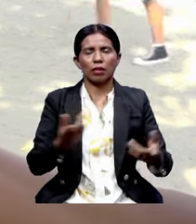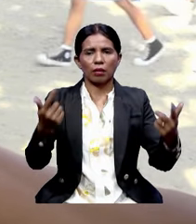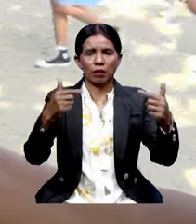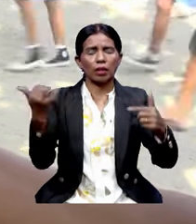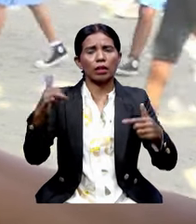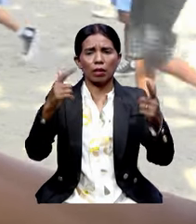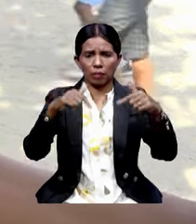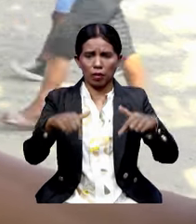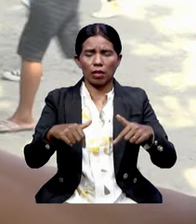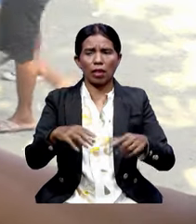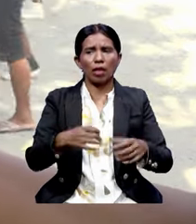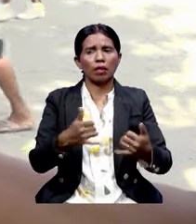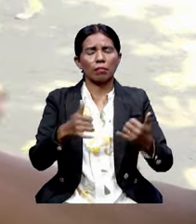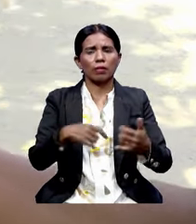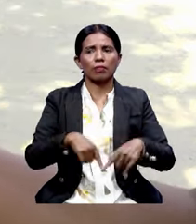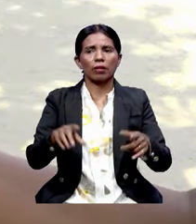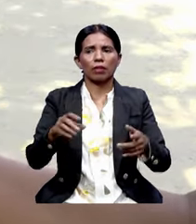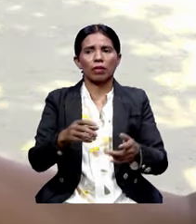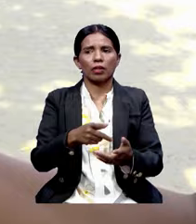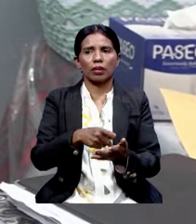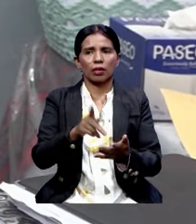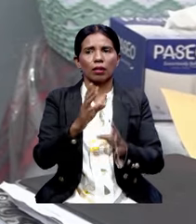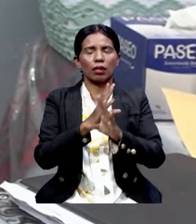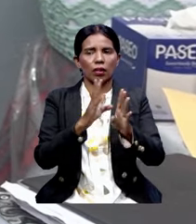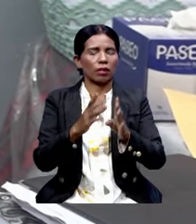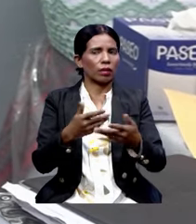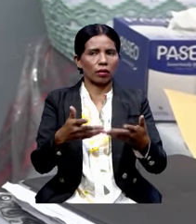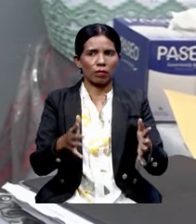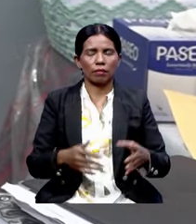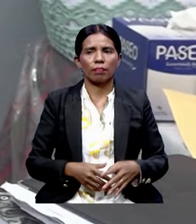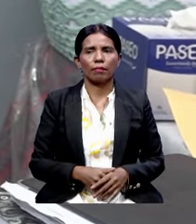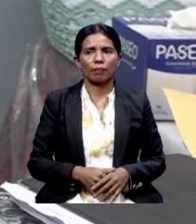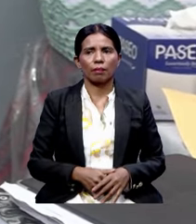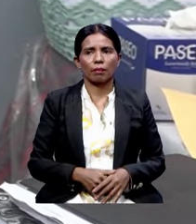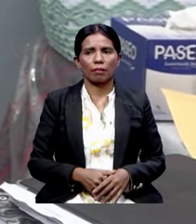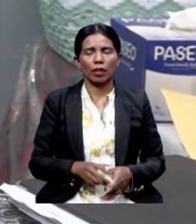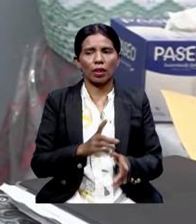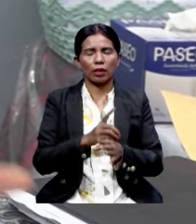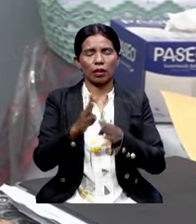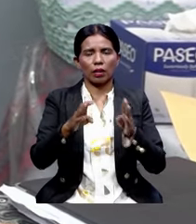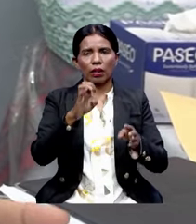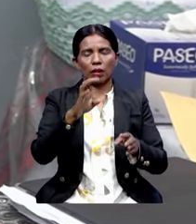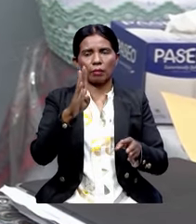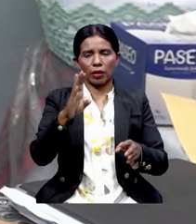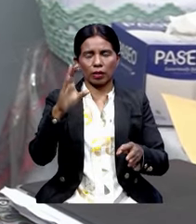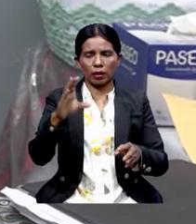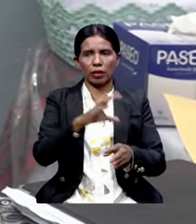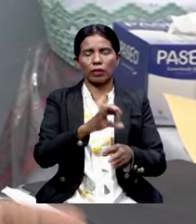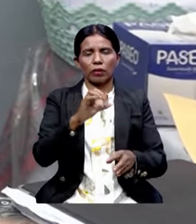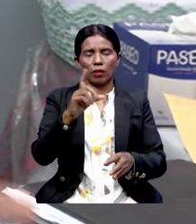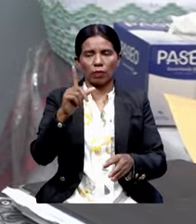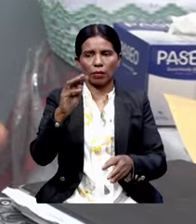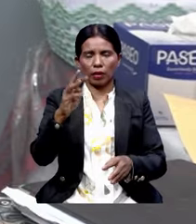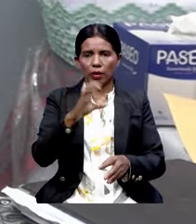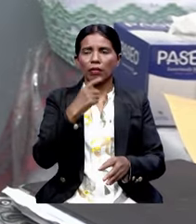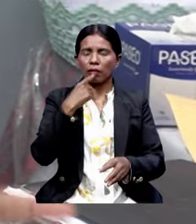de fila osang sira selu kareta saugate. Diretora EBC Farol, Filomena Freitas